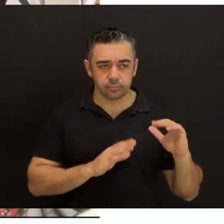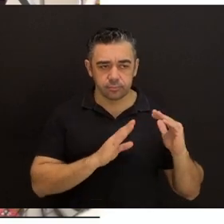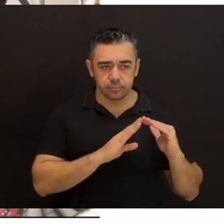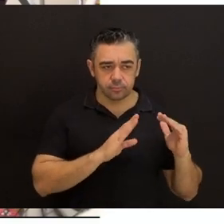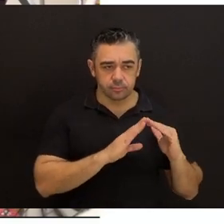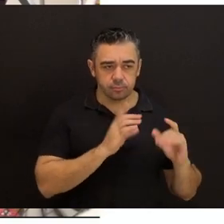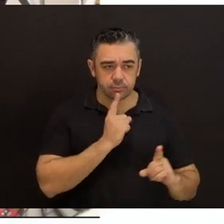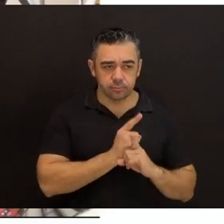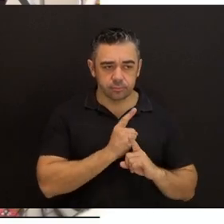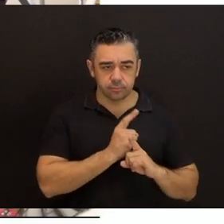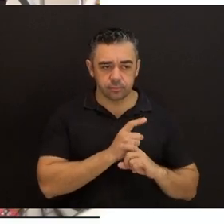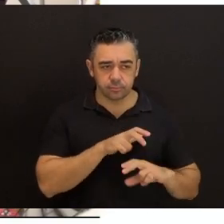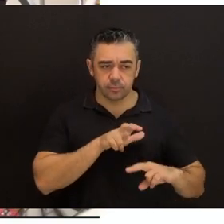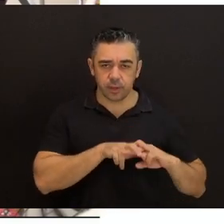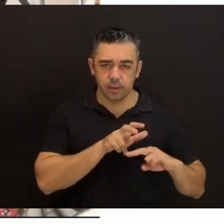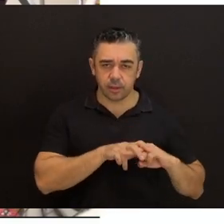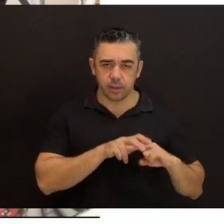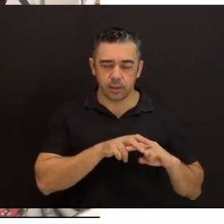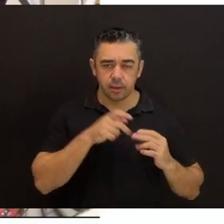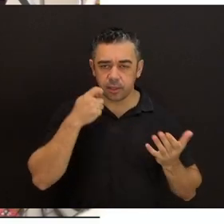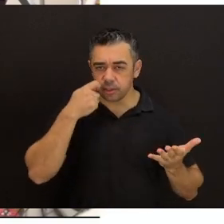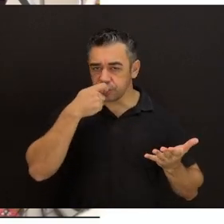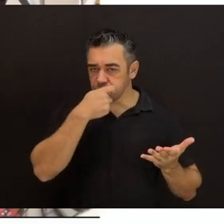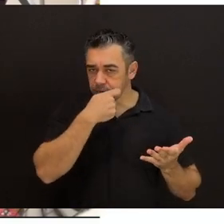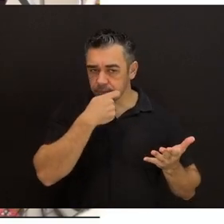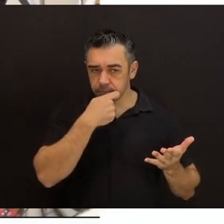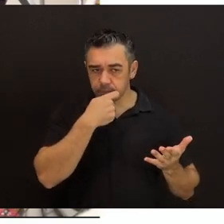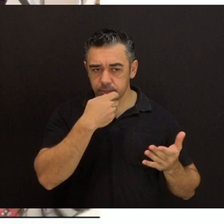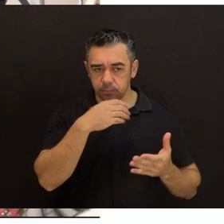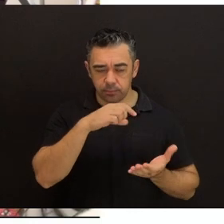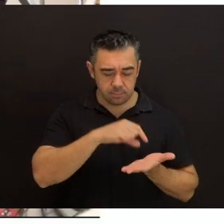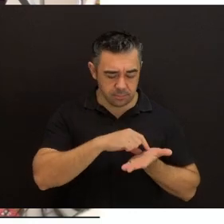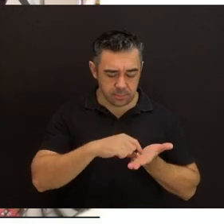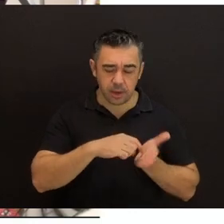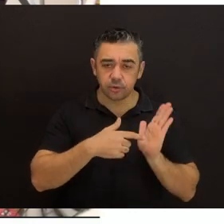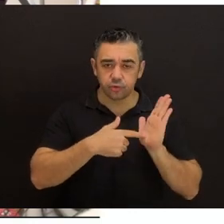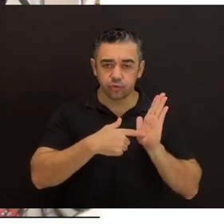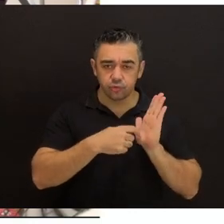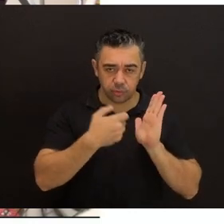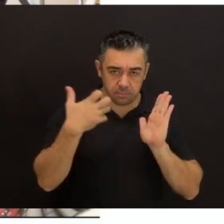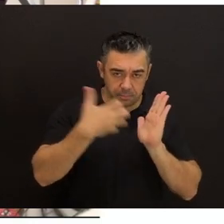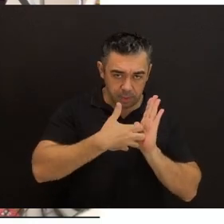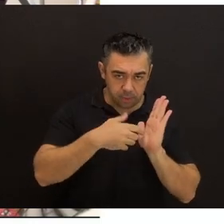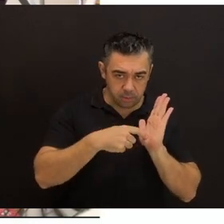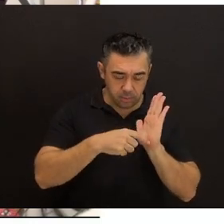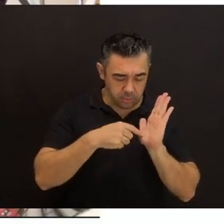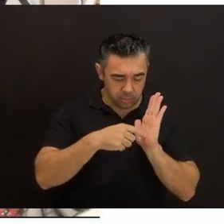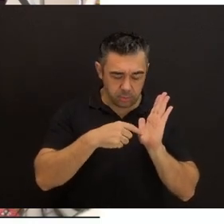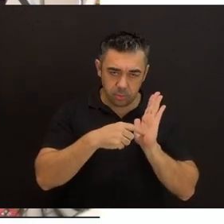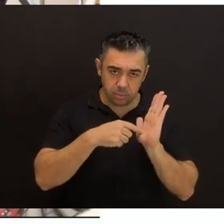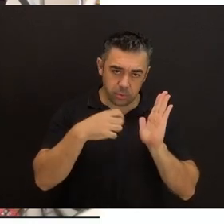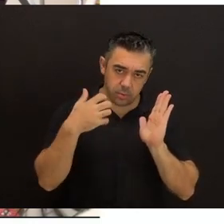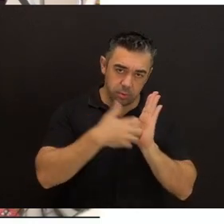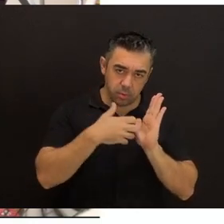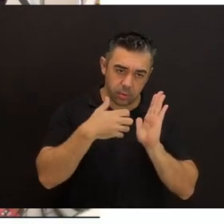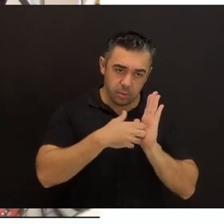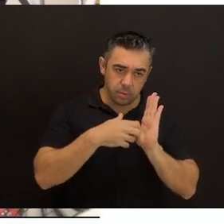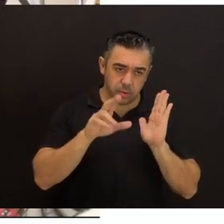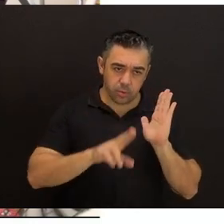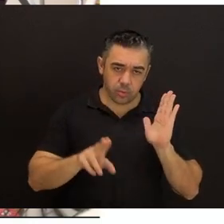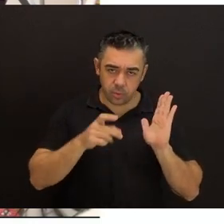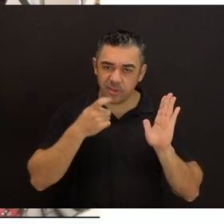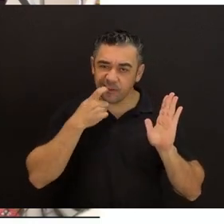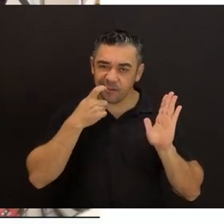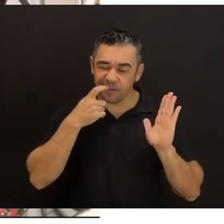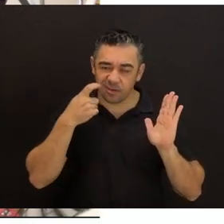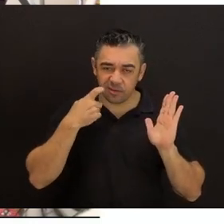Servidor nós encontramos uma cadeirinha embaixo dela tinha um selo de patrimônio público supostamente essas cadeiras são utilizadas na odontologia